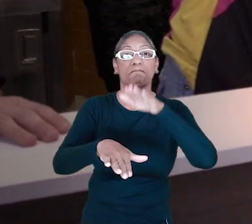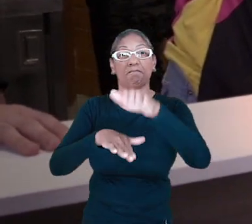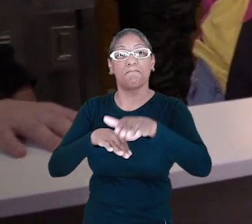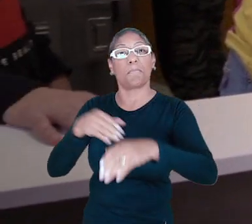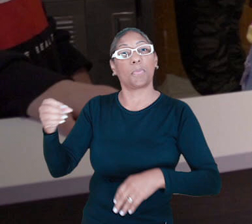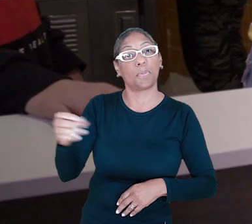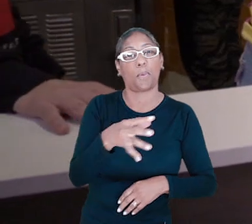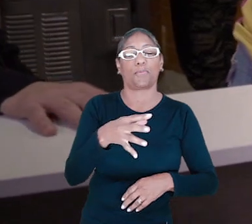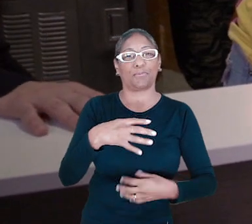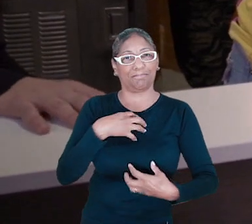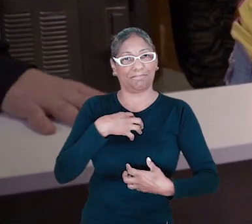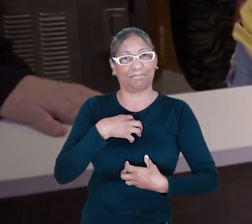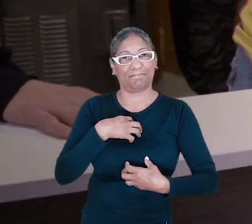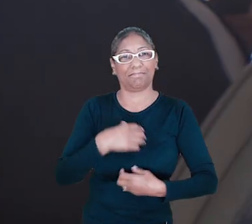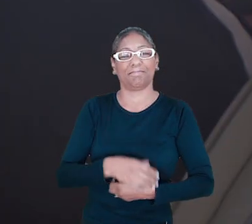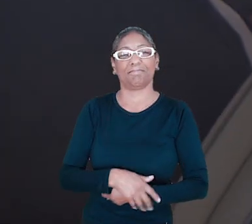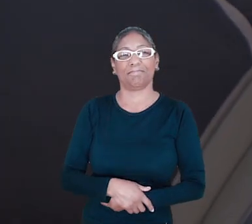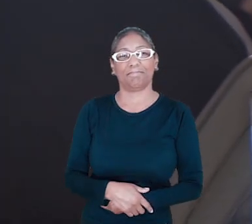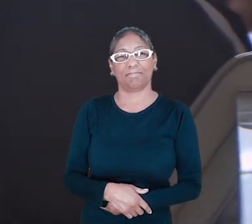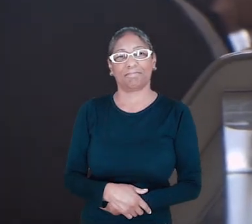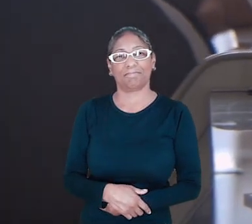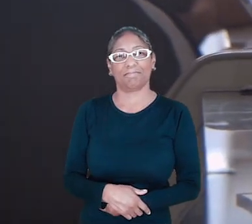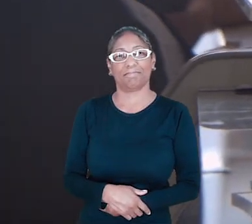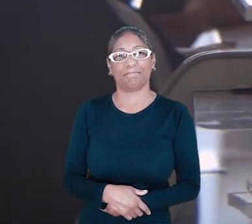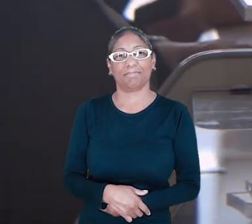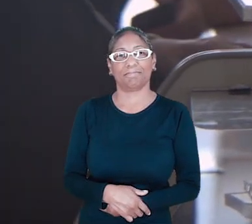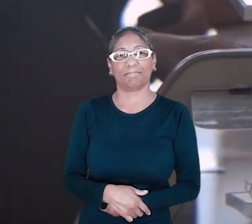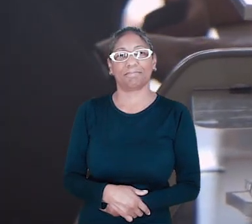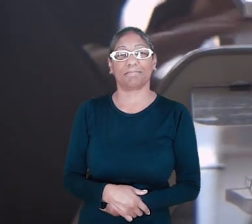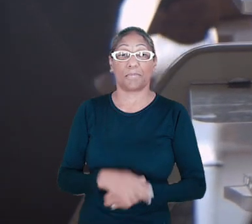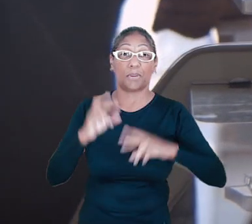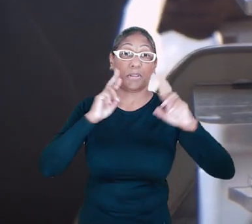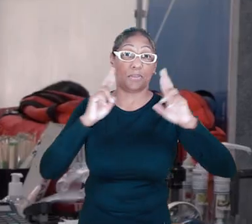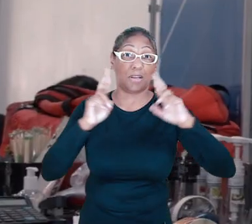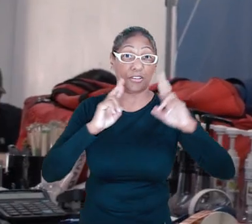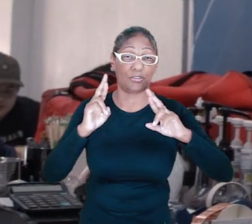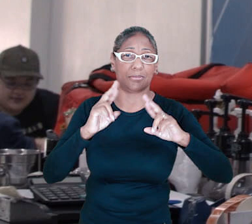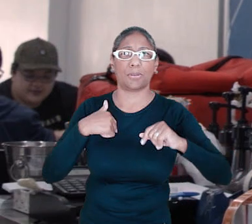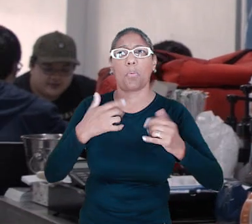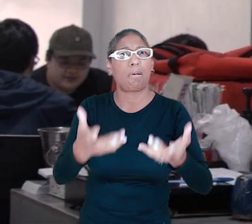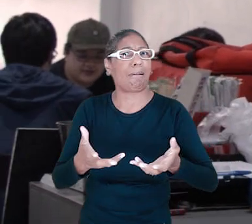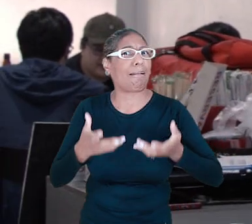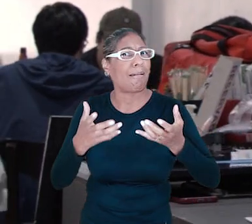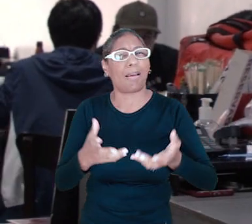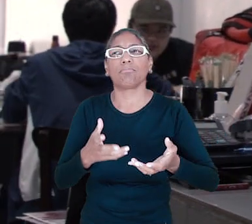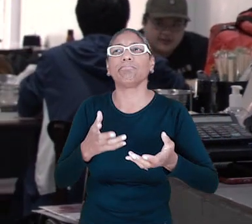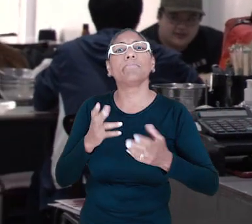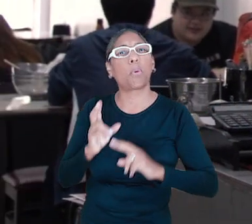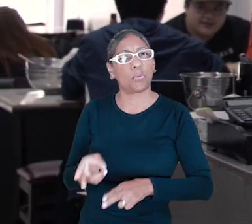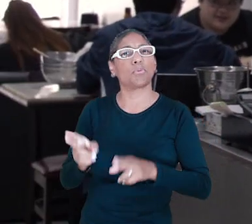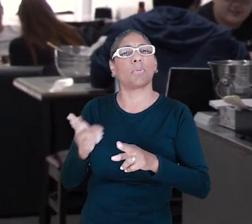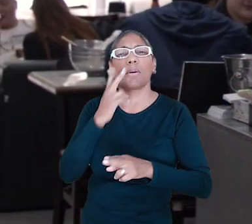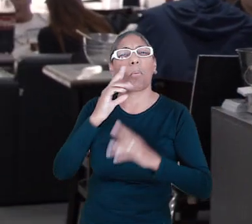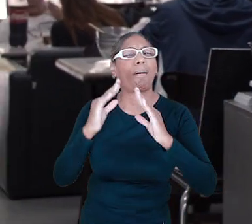uma nova unidade. E a maioria diz que se sente mais reconhecida em sua comunidade após o lado a O lado. restaurante ainda eu quero muito manter assim